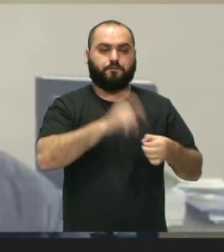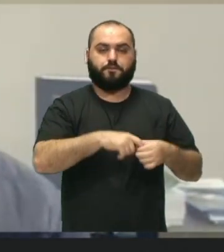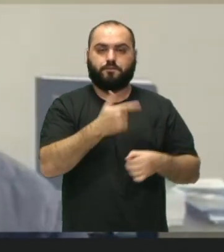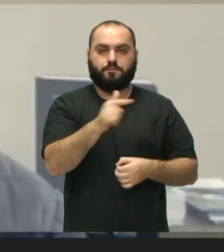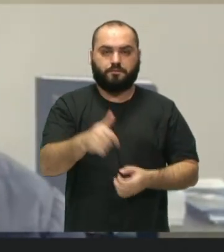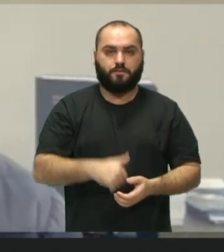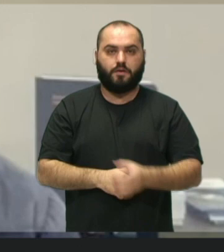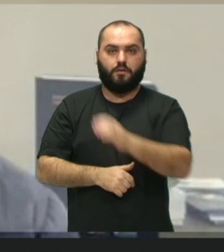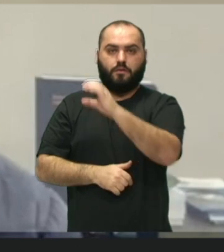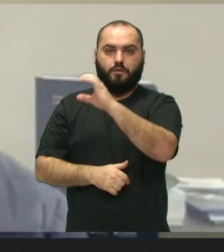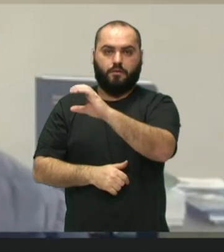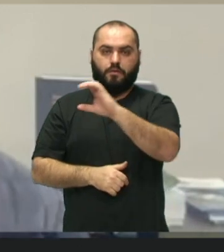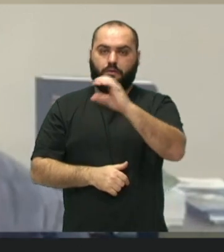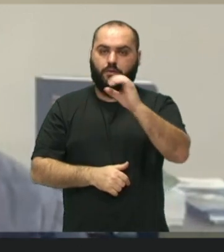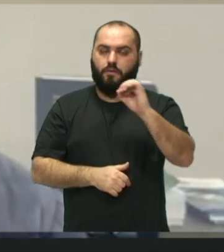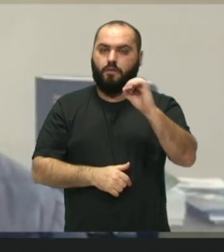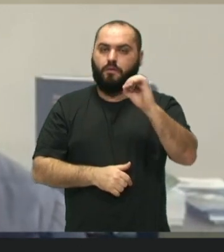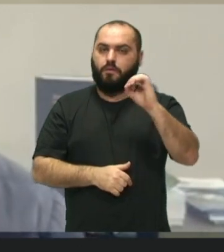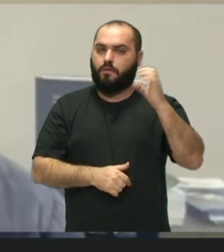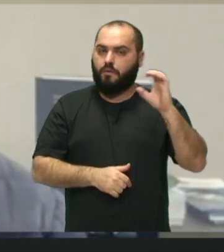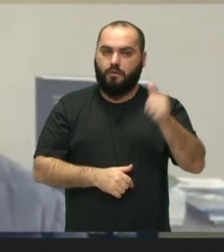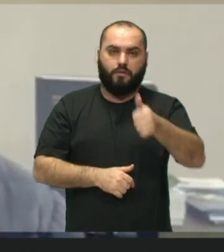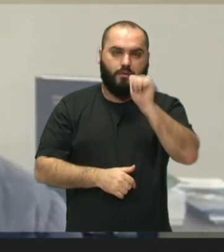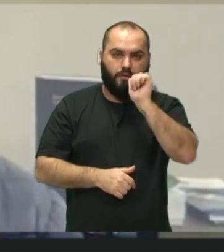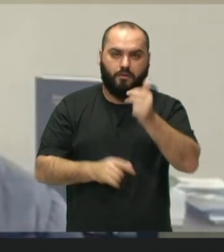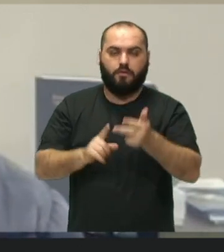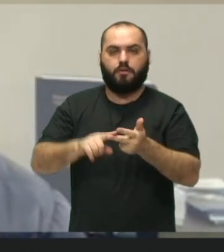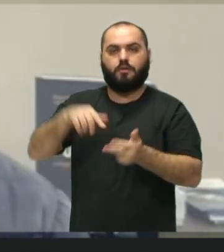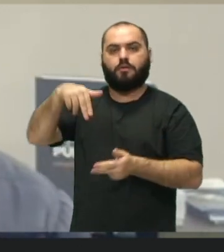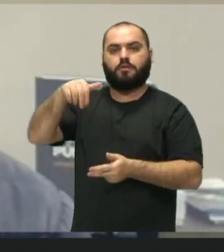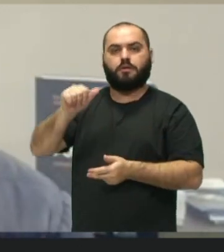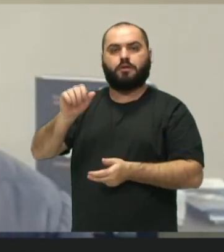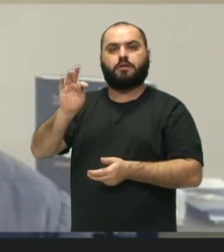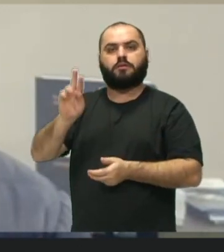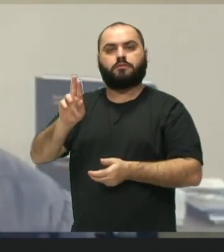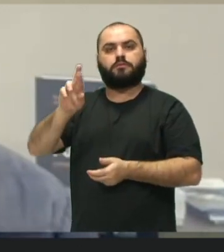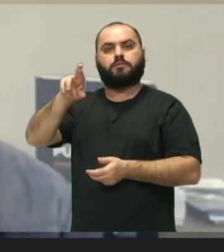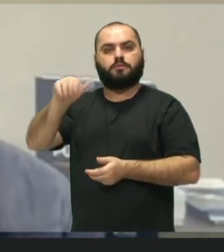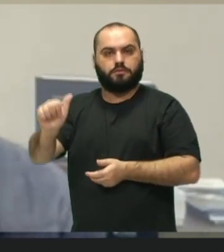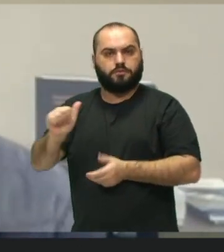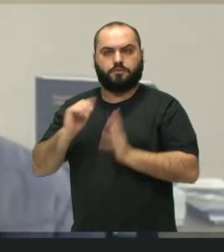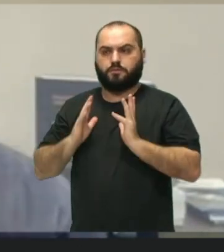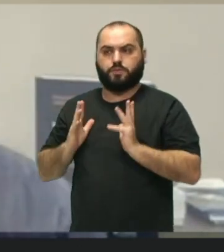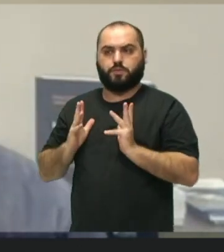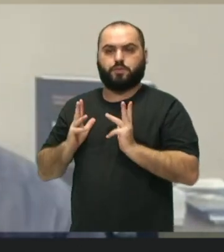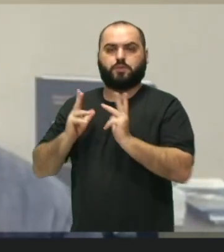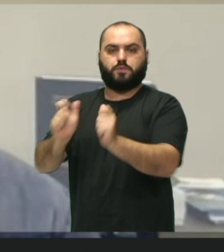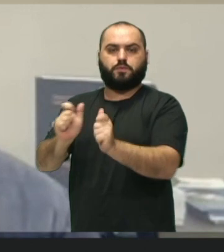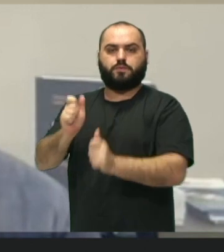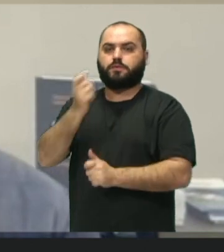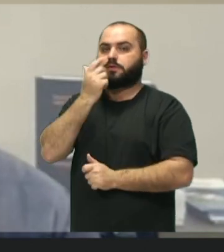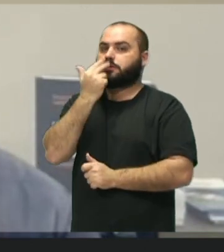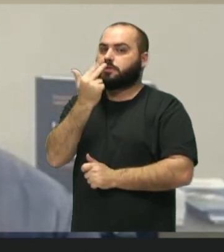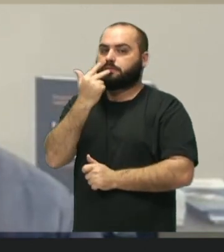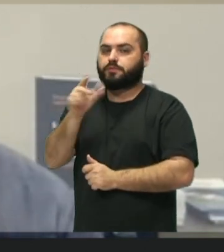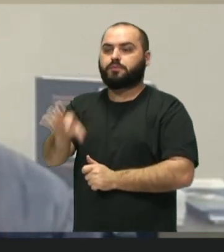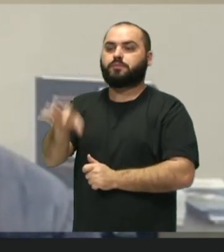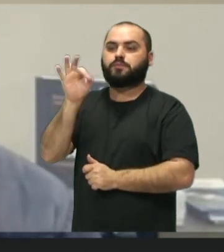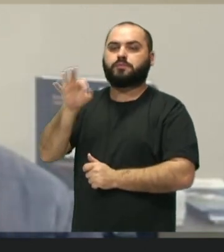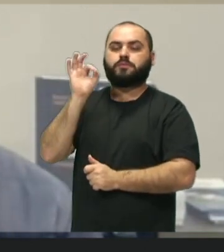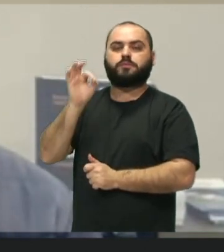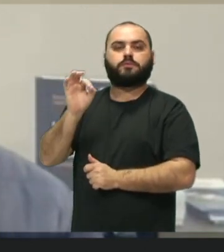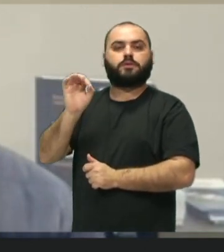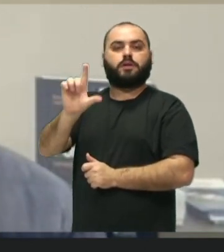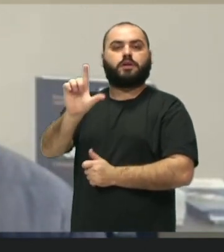Coca-Cola, Natura, grandes empresas no Brasil hoje optaram por fazer as suas compras através do método chamado licitação, que a gente